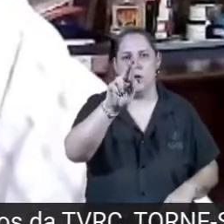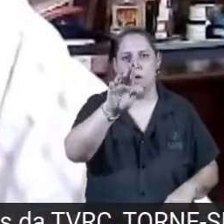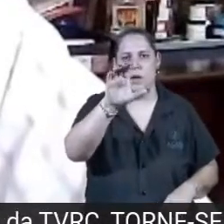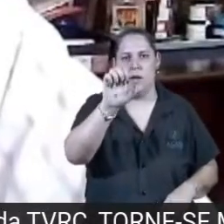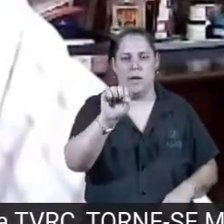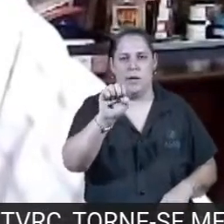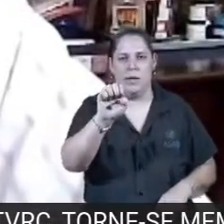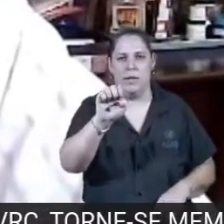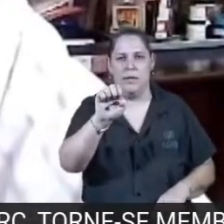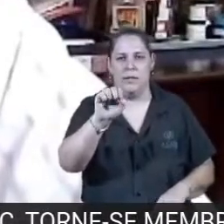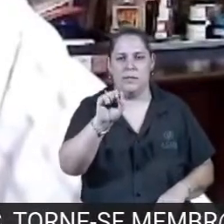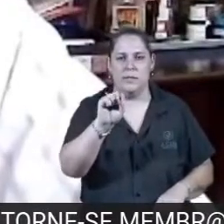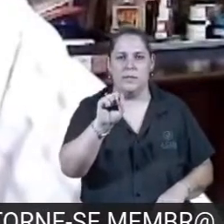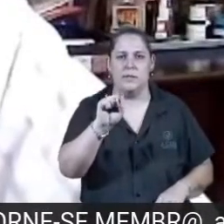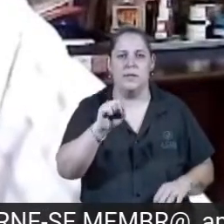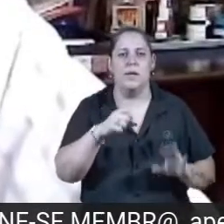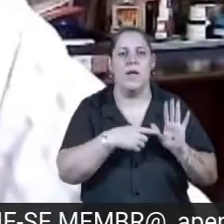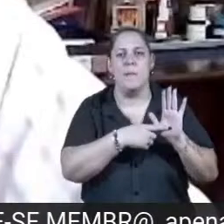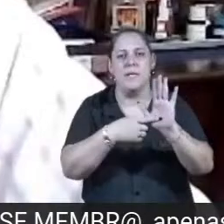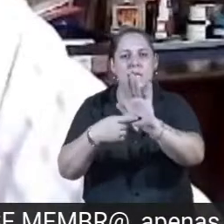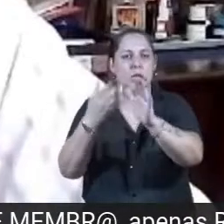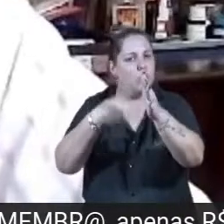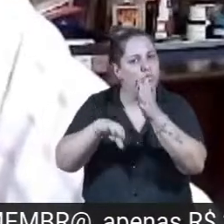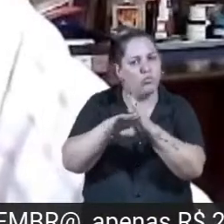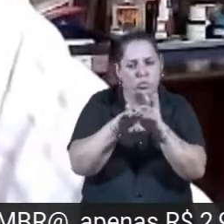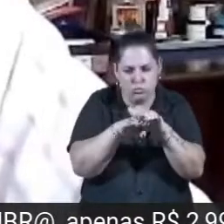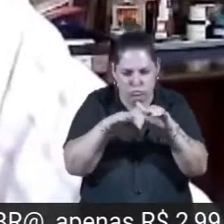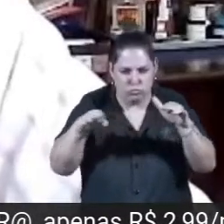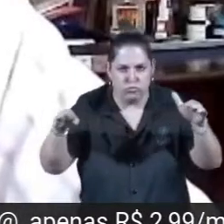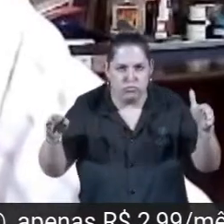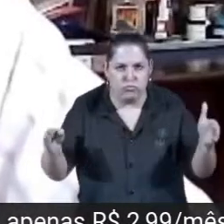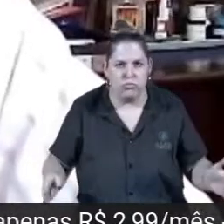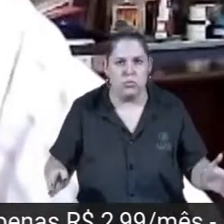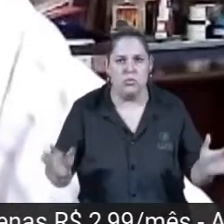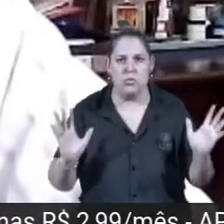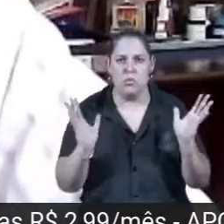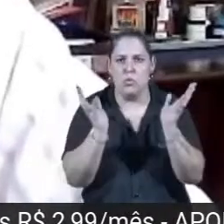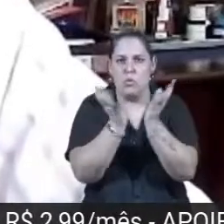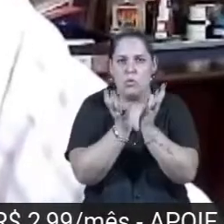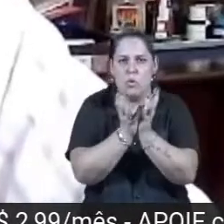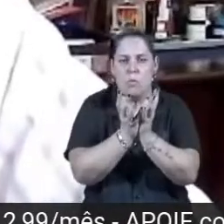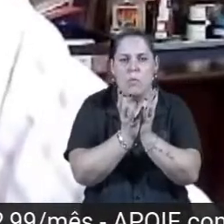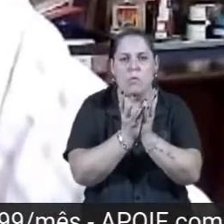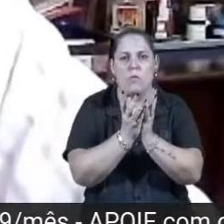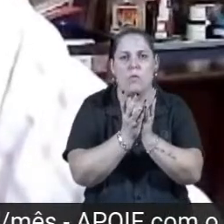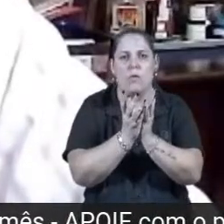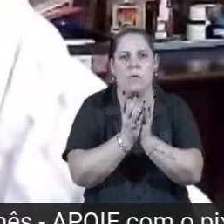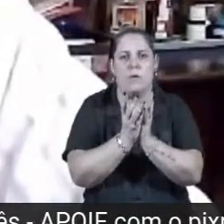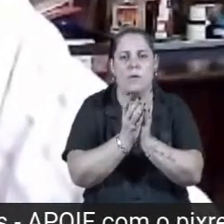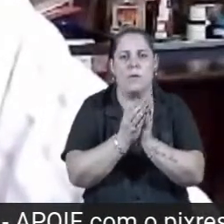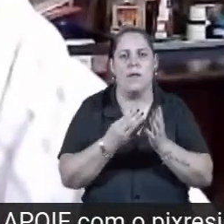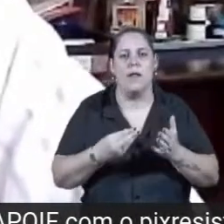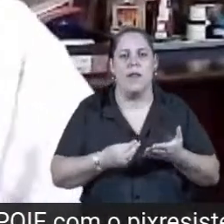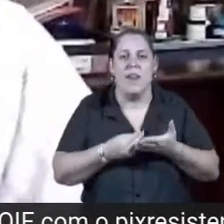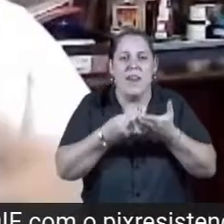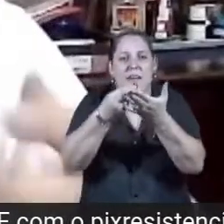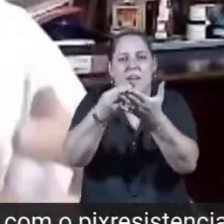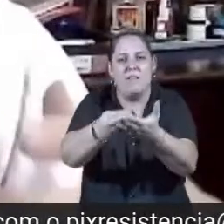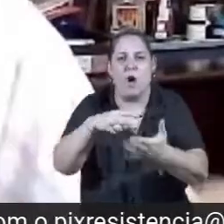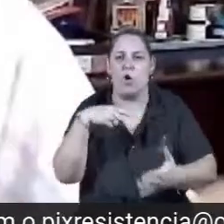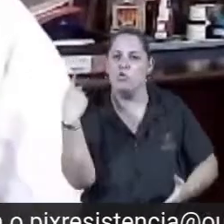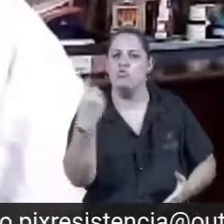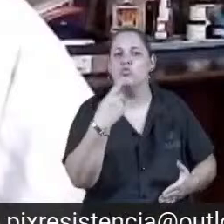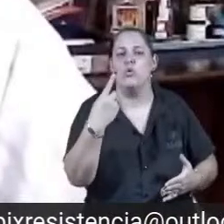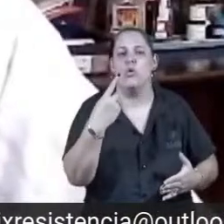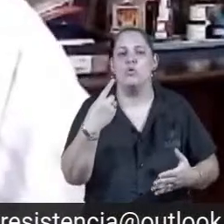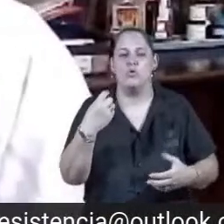está representando toda a bancada aí para lhe levar não só nosso